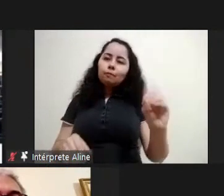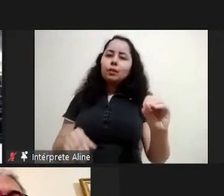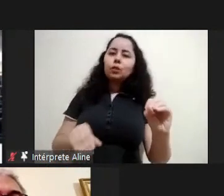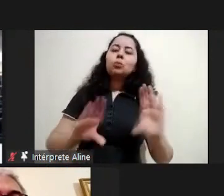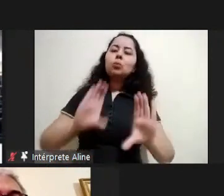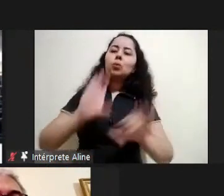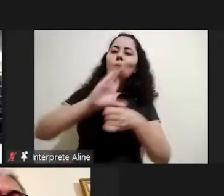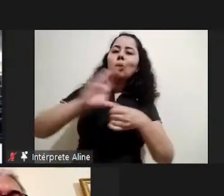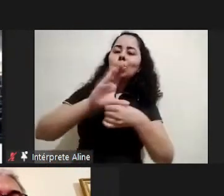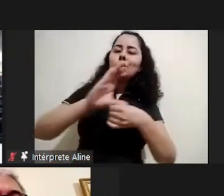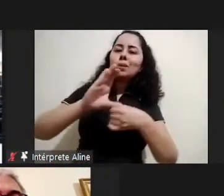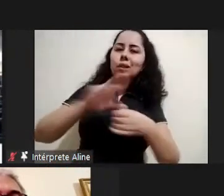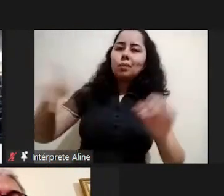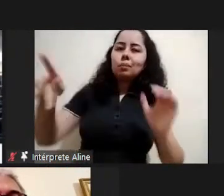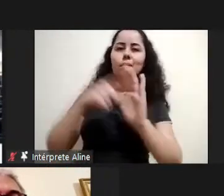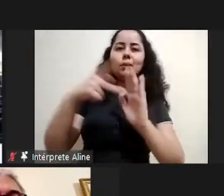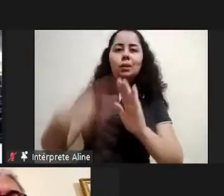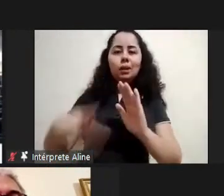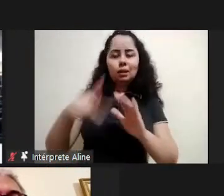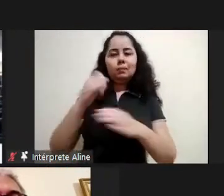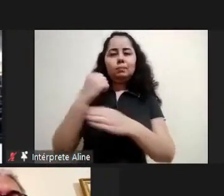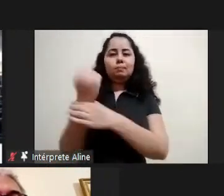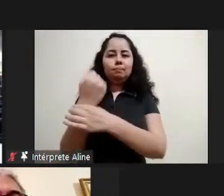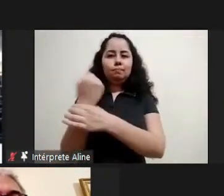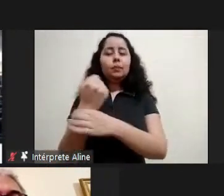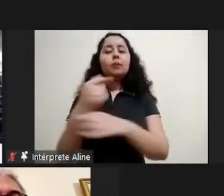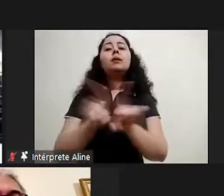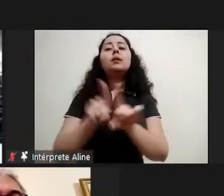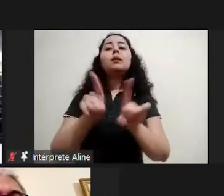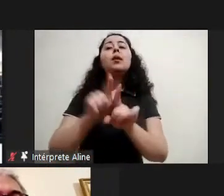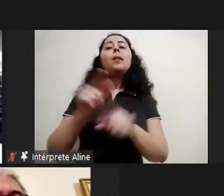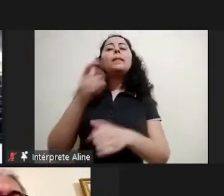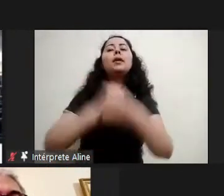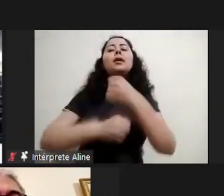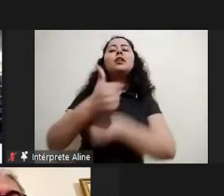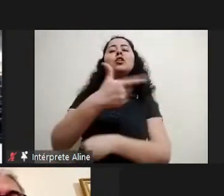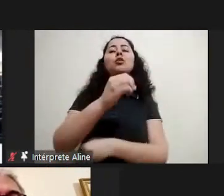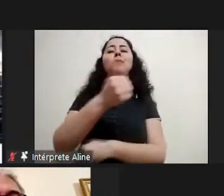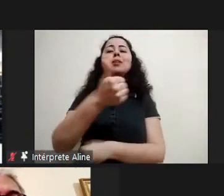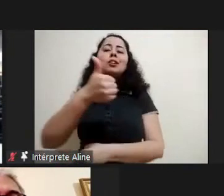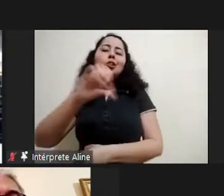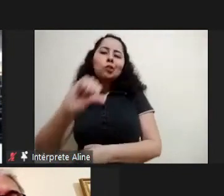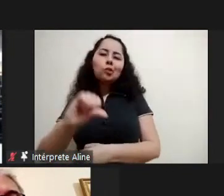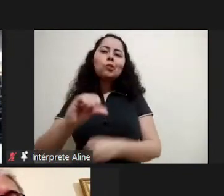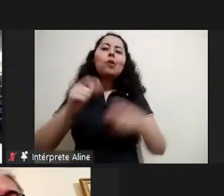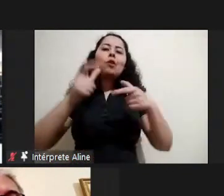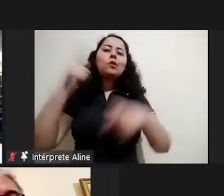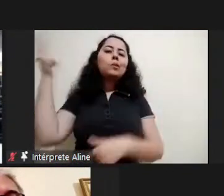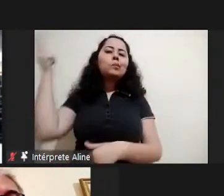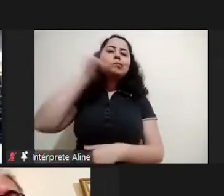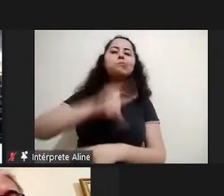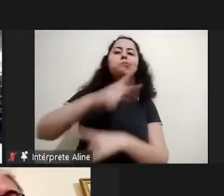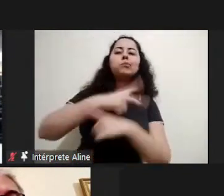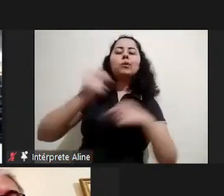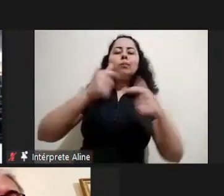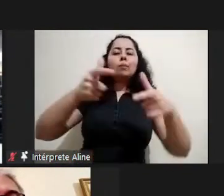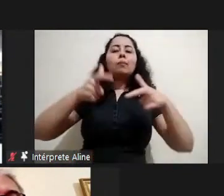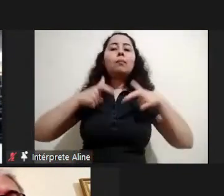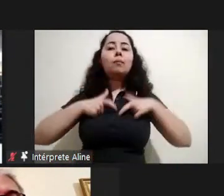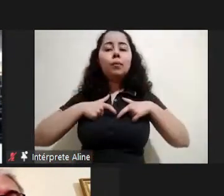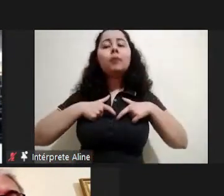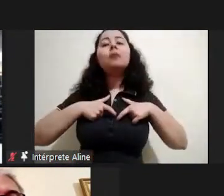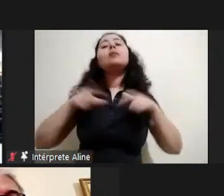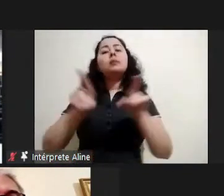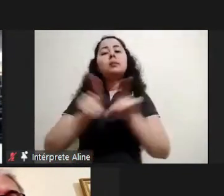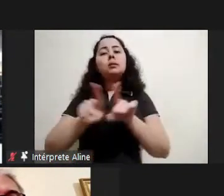Em 2019, foi agraciado com a medalha 50 anos da regulamentação da profissão Mérito Profissional